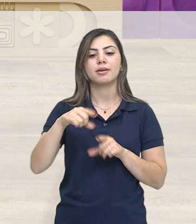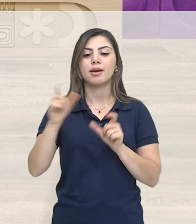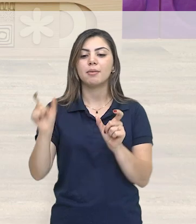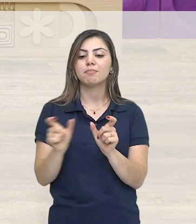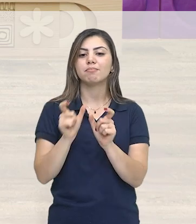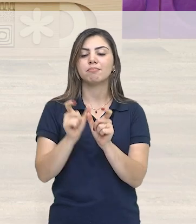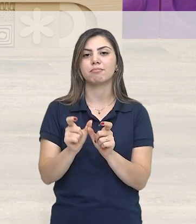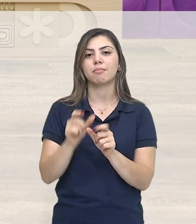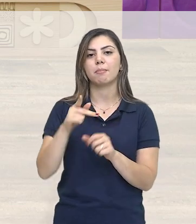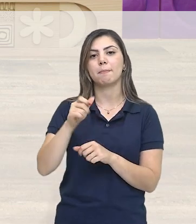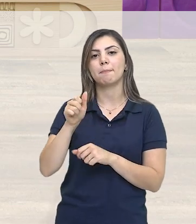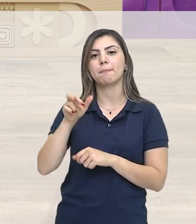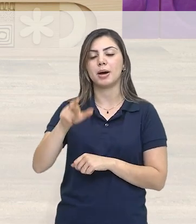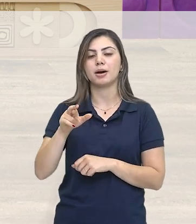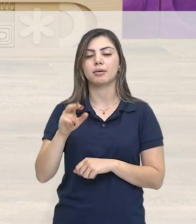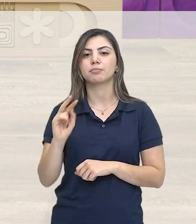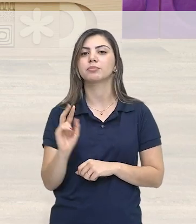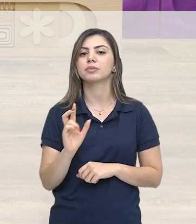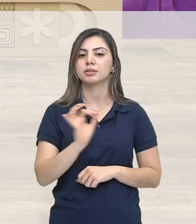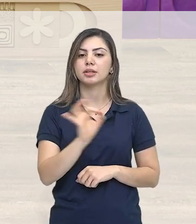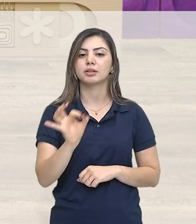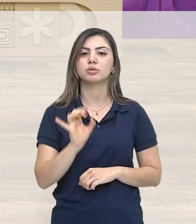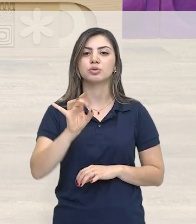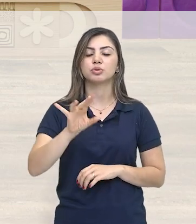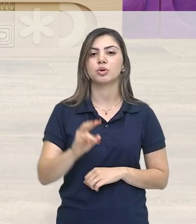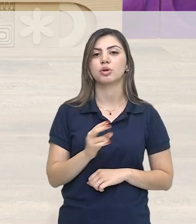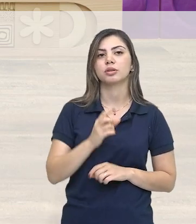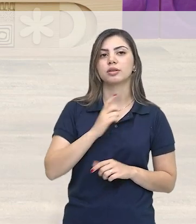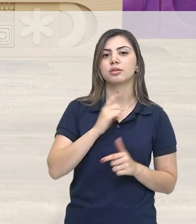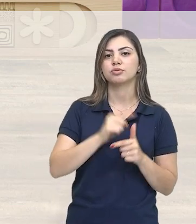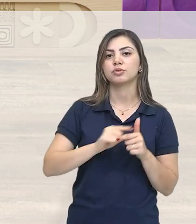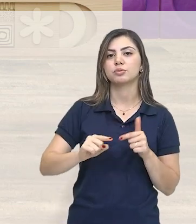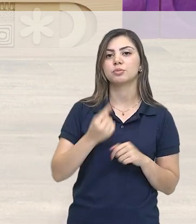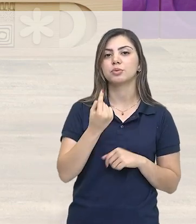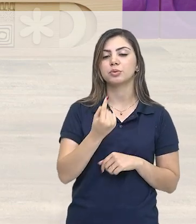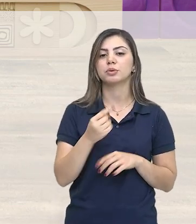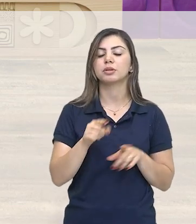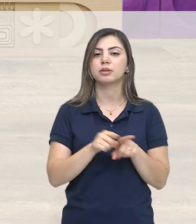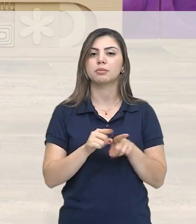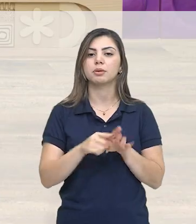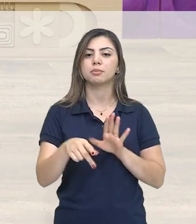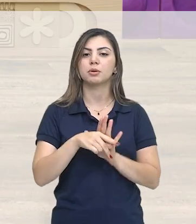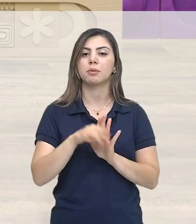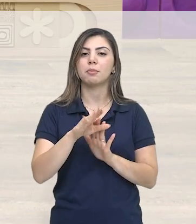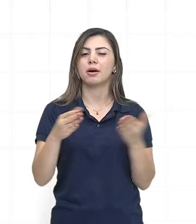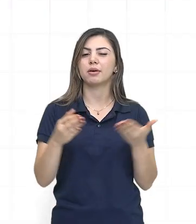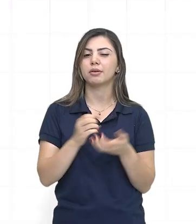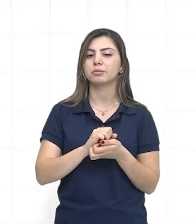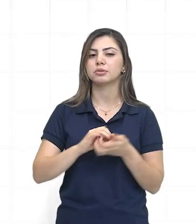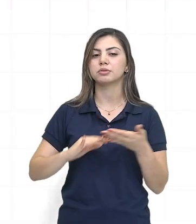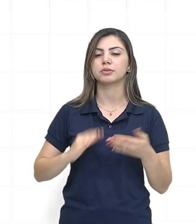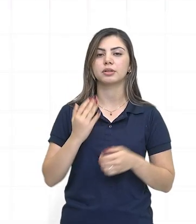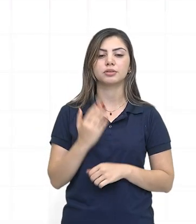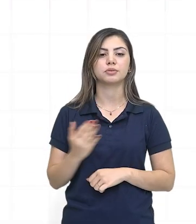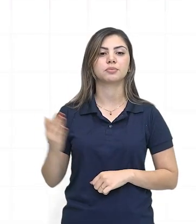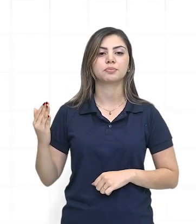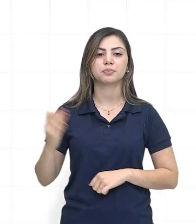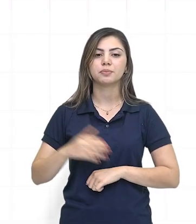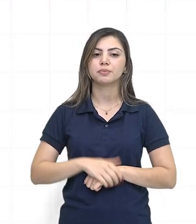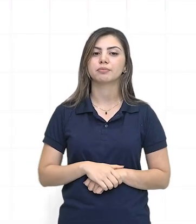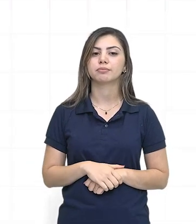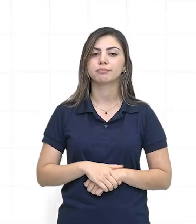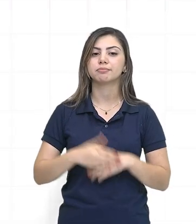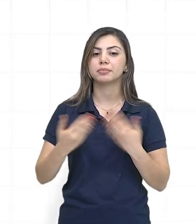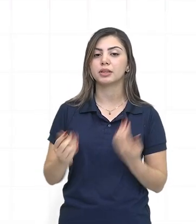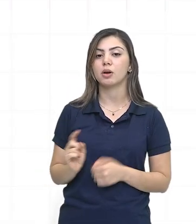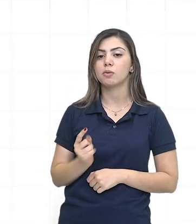ser dividido por 1 e por ele mesmo. Vamos ver uma situação agora envolvendo os números primos. Temos aí